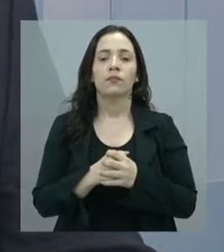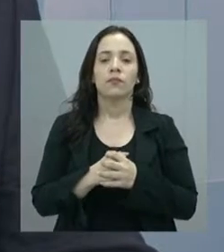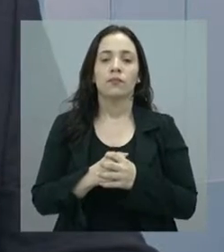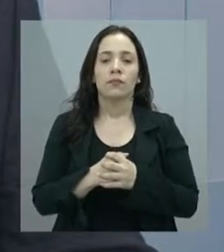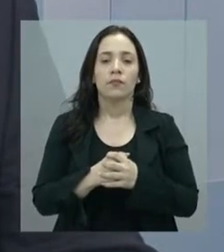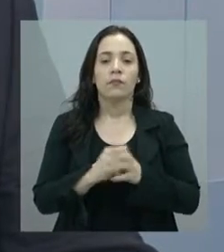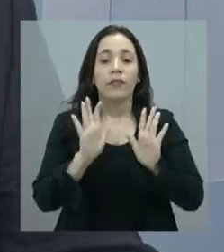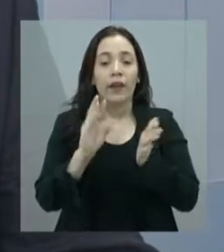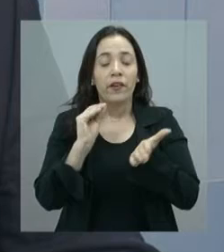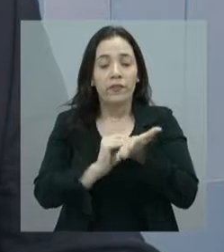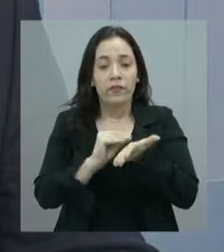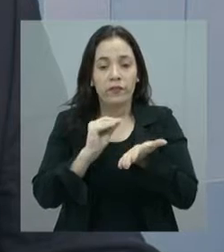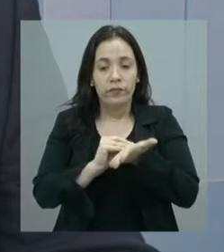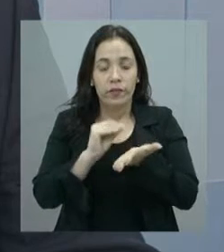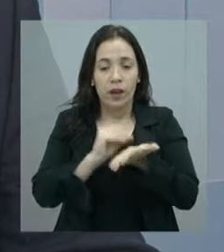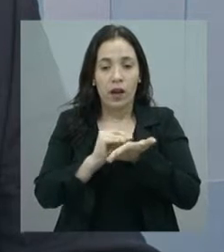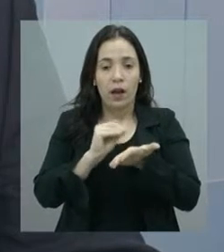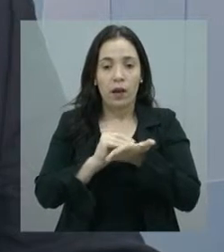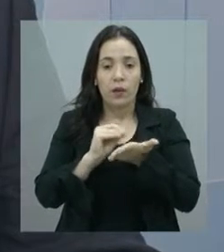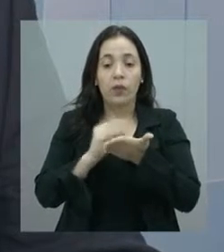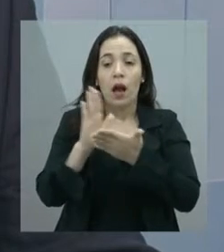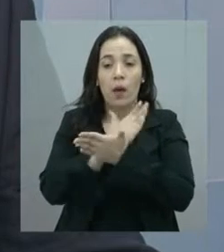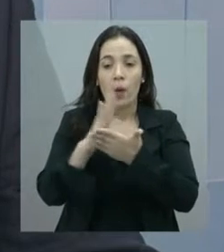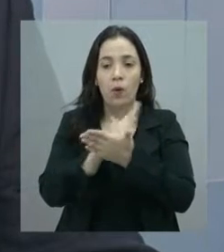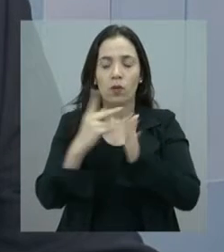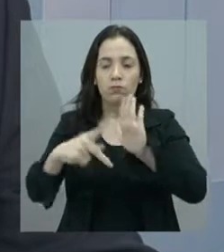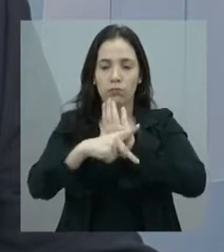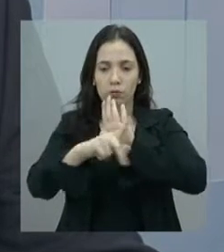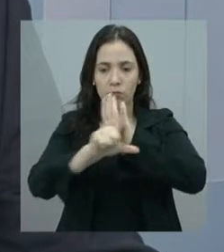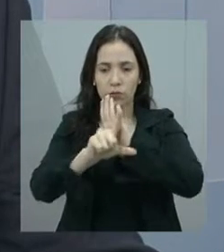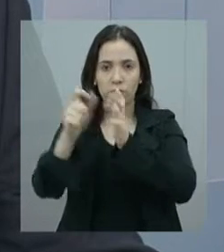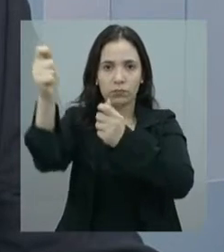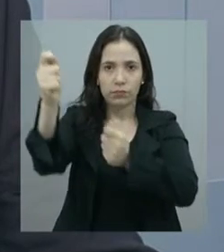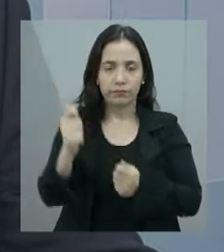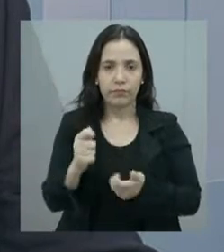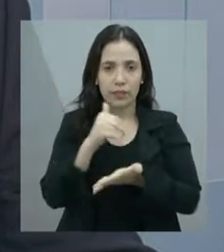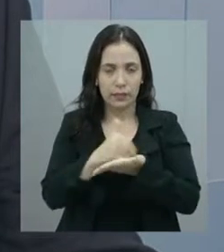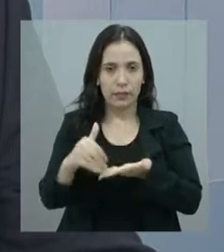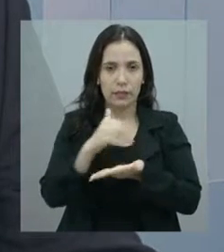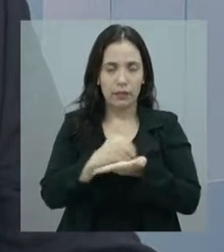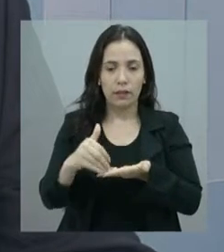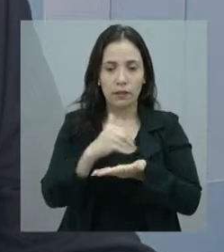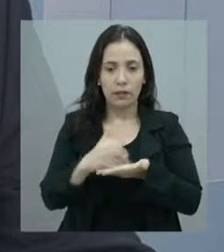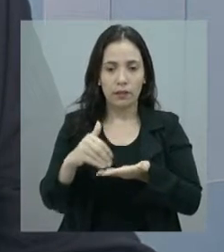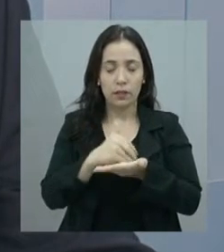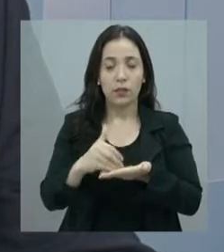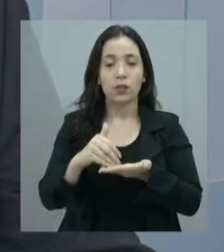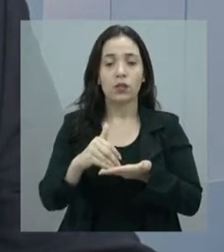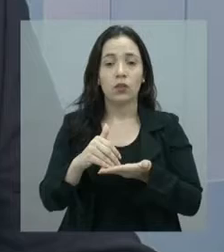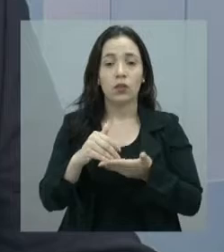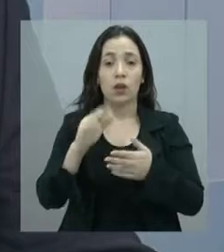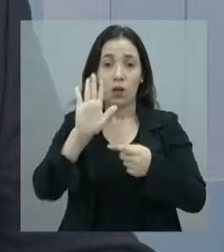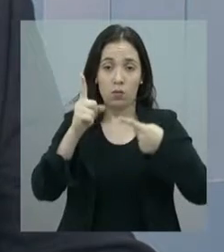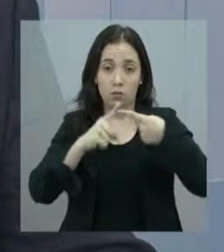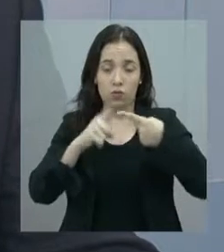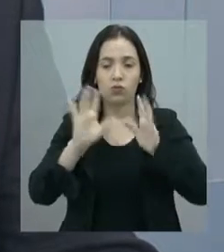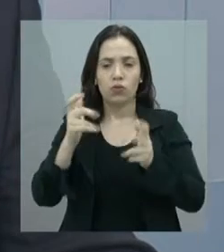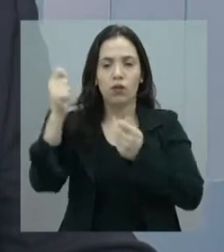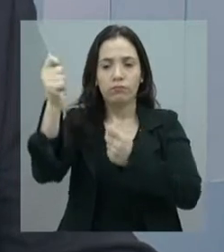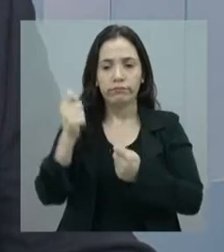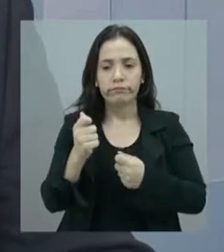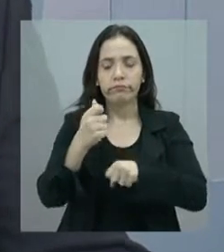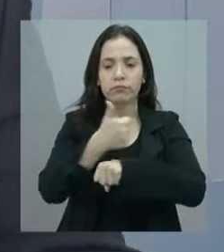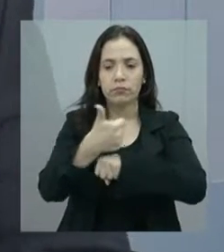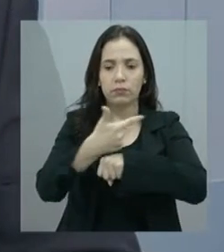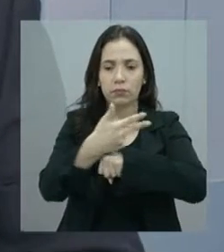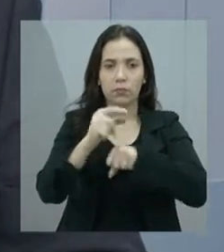Na verdade, está faltando chegar alguns projetos de lei lá da Secretaria. A primeira já chegou, que foram as agências, na